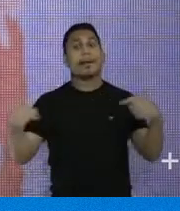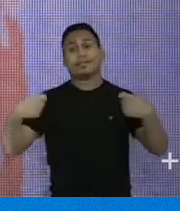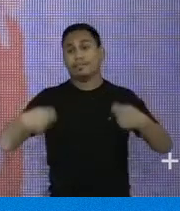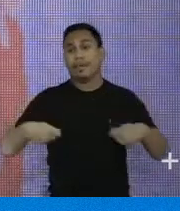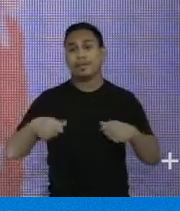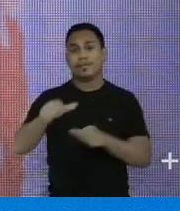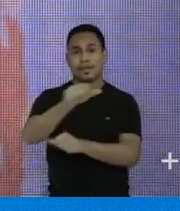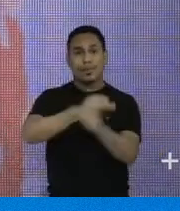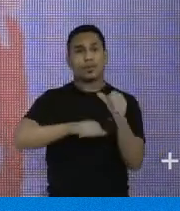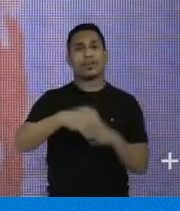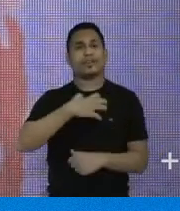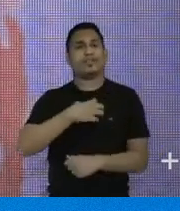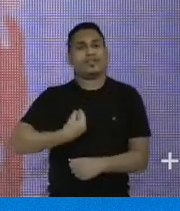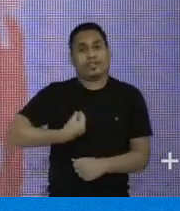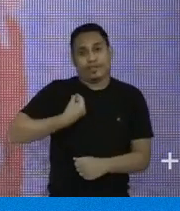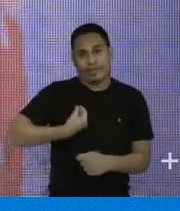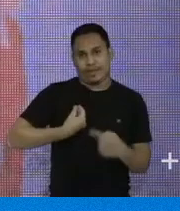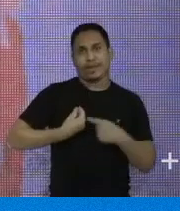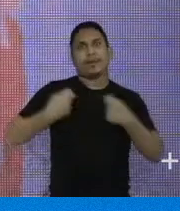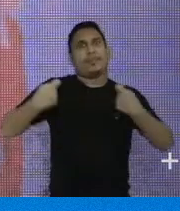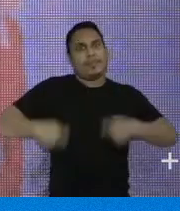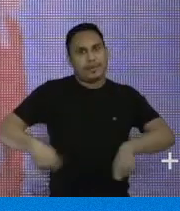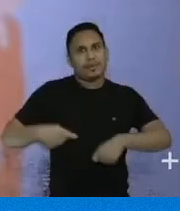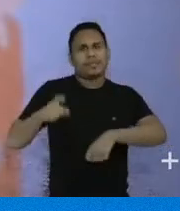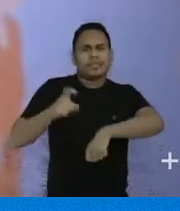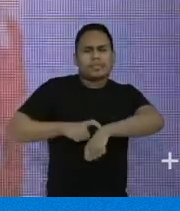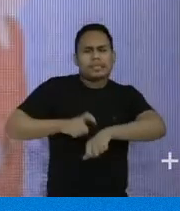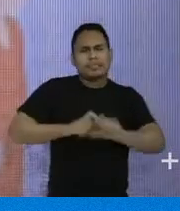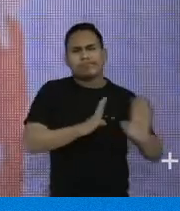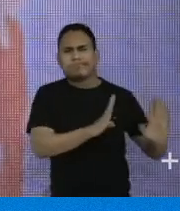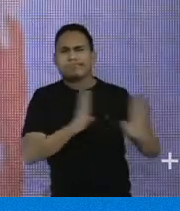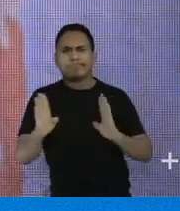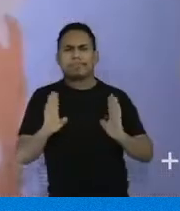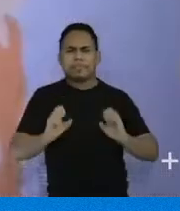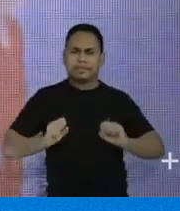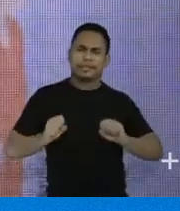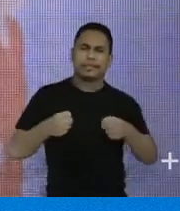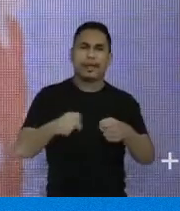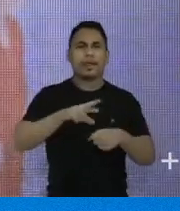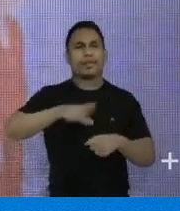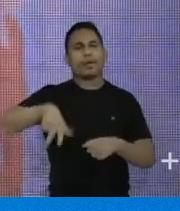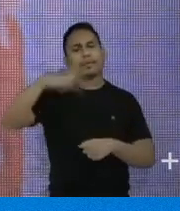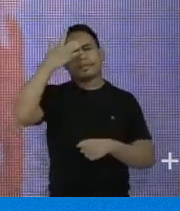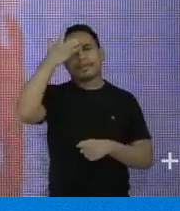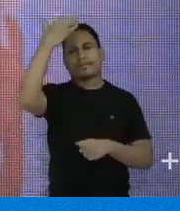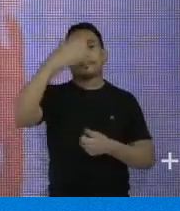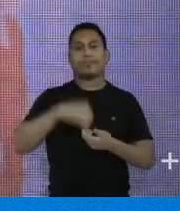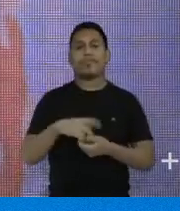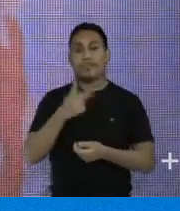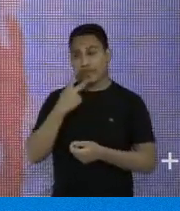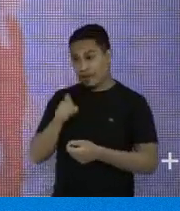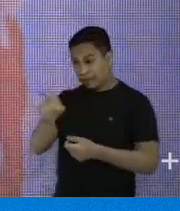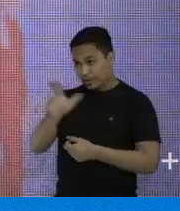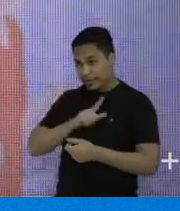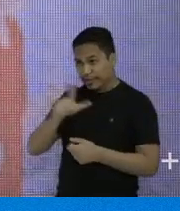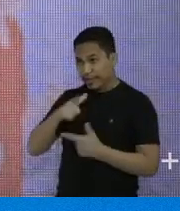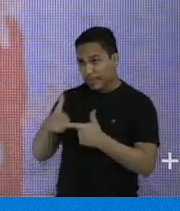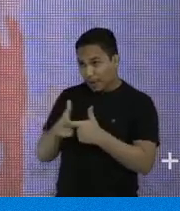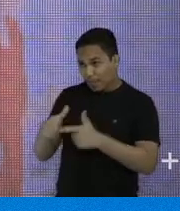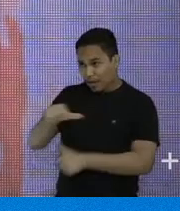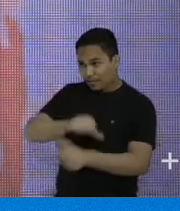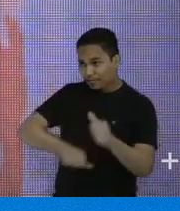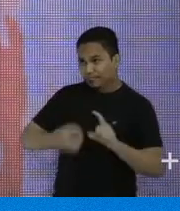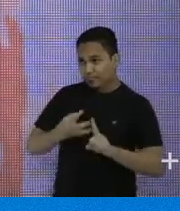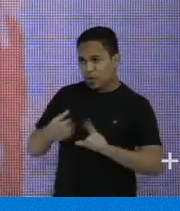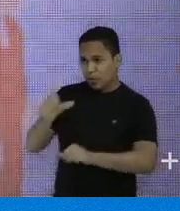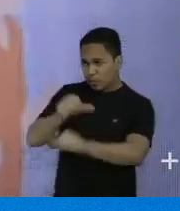mudança impõe um tempo. Então, não é simples, da noite para o dia, eu dizer, olha, você está com síndrome metabólica, você vai ter que mudar seu estilo